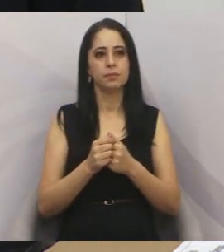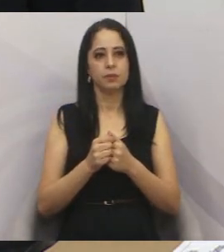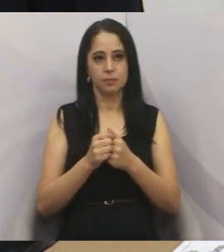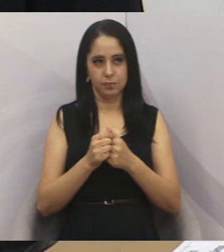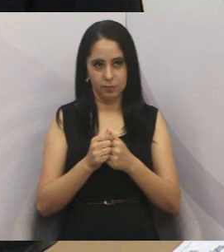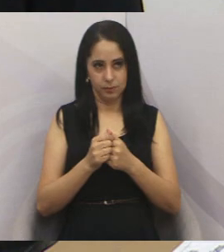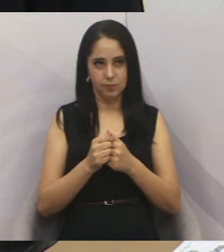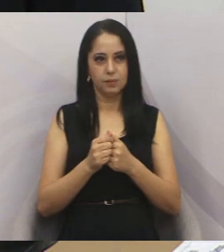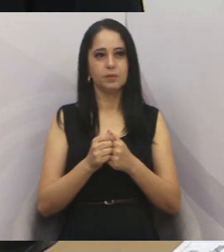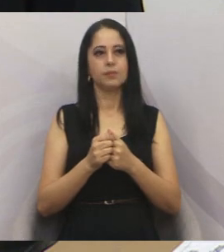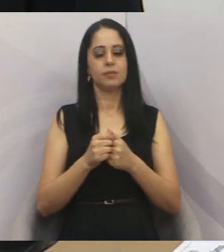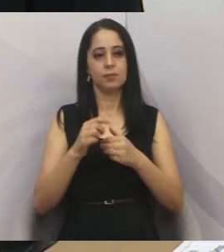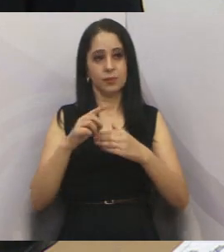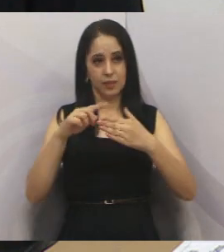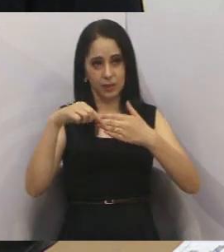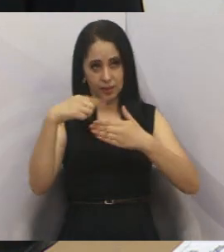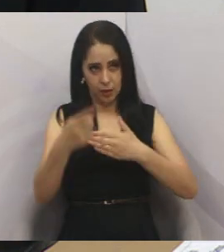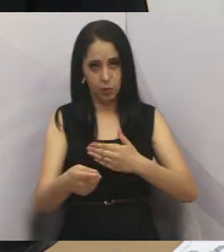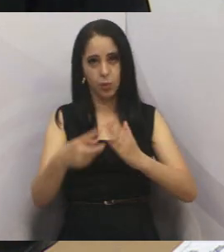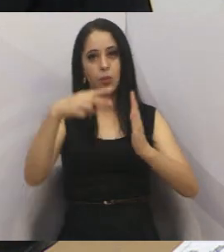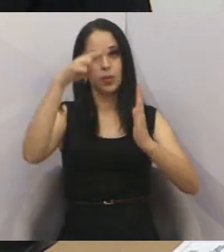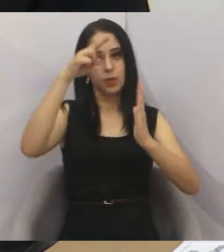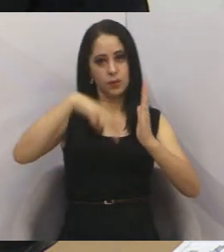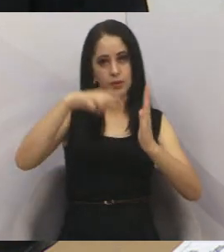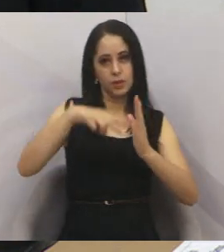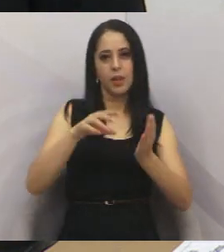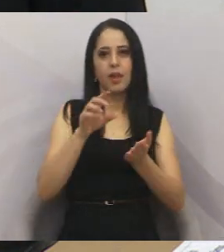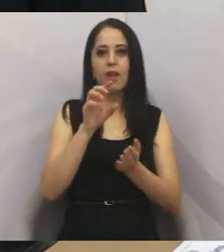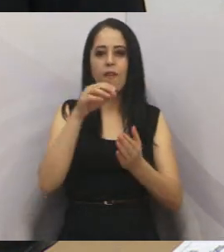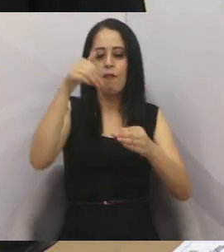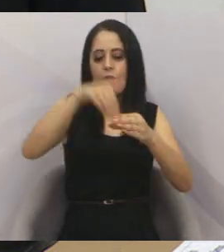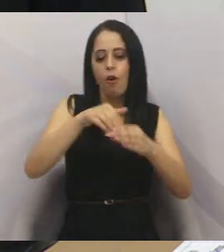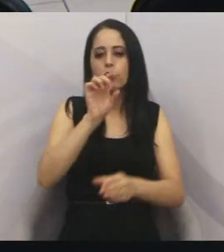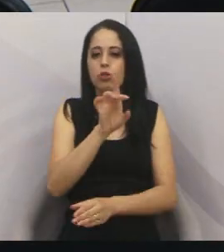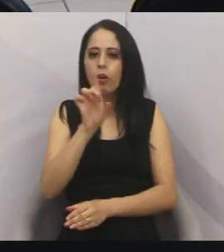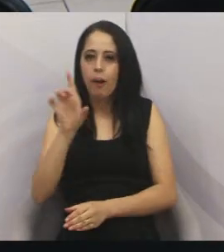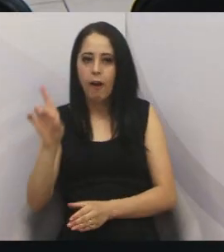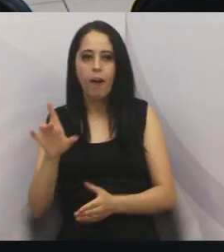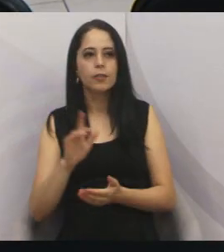do descerramento da urna e leitura individual de cada voto.